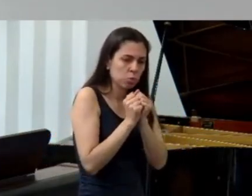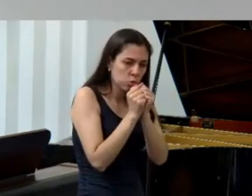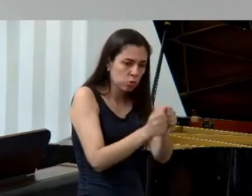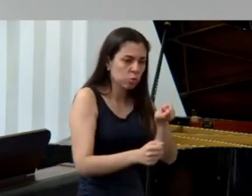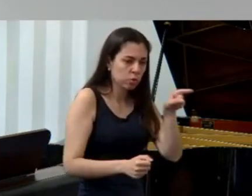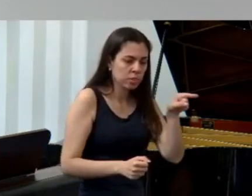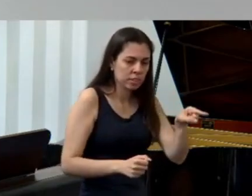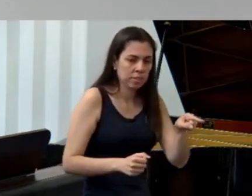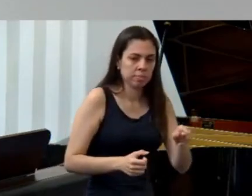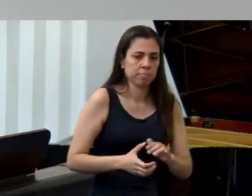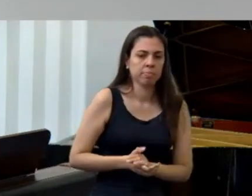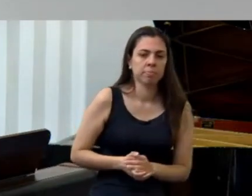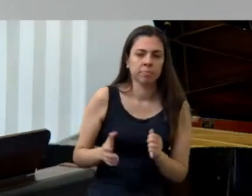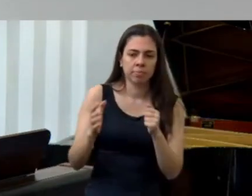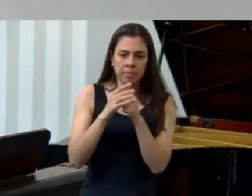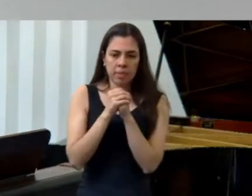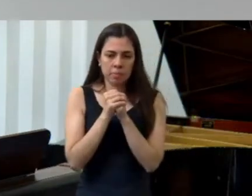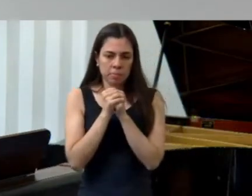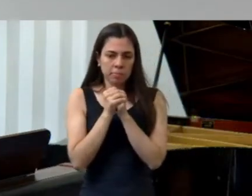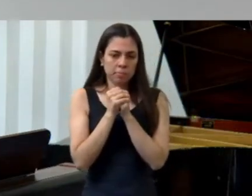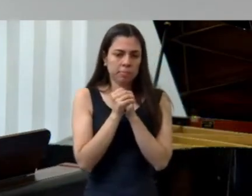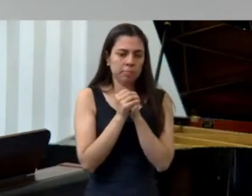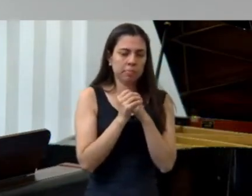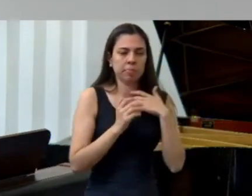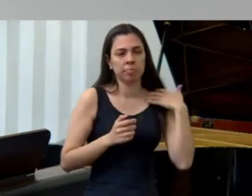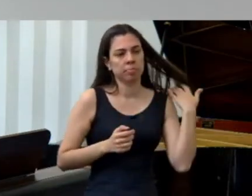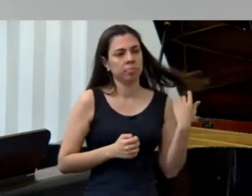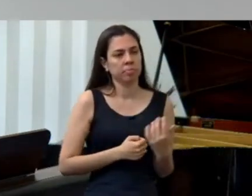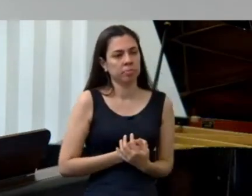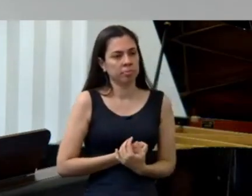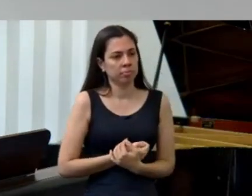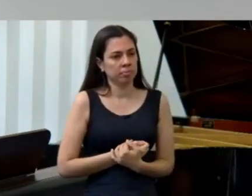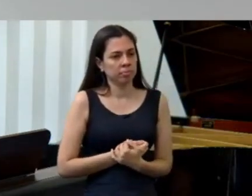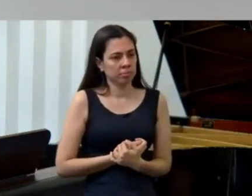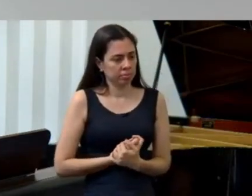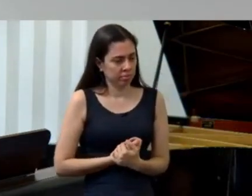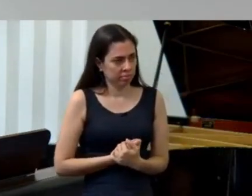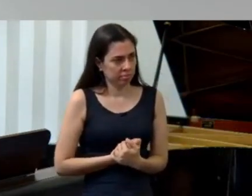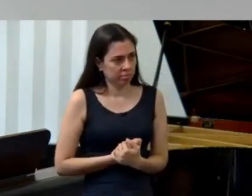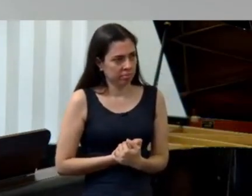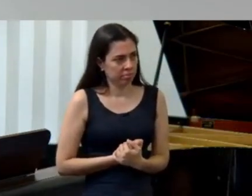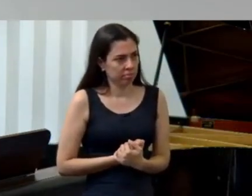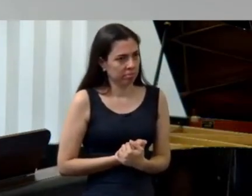aplicação da sua palavra no nosso coração, nesta manhã.